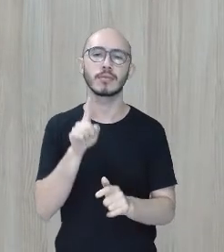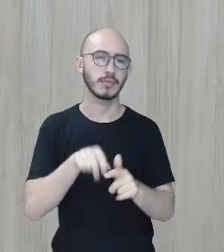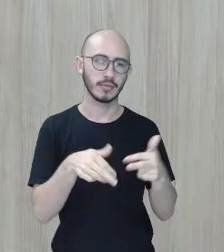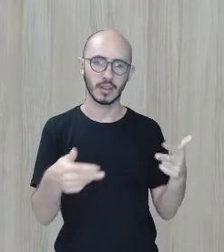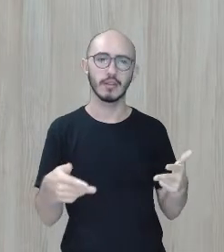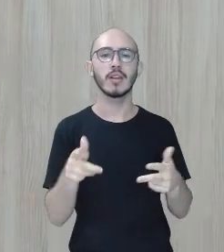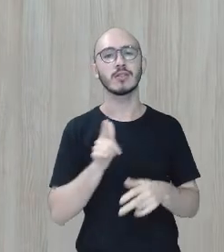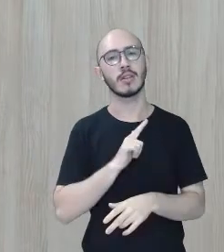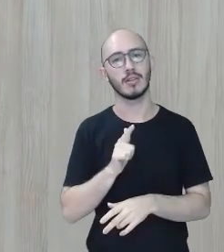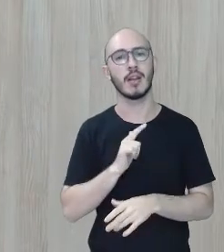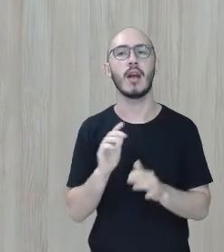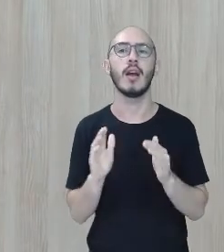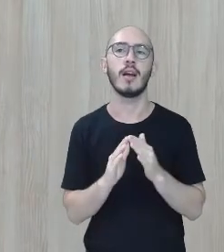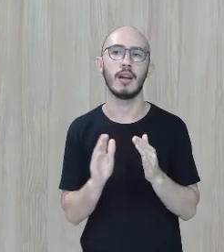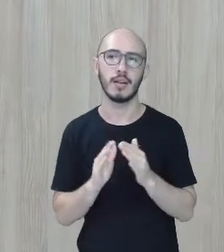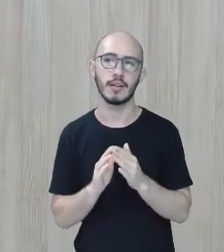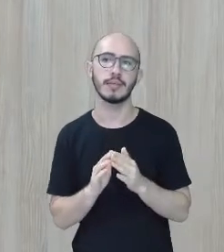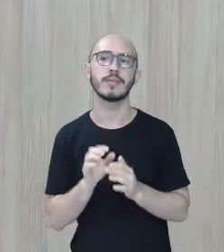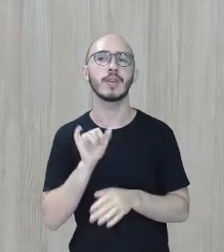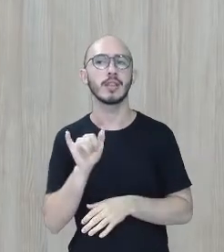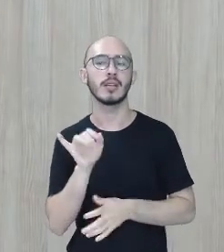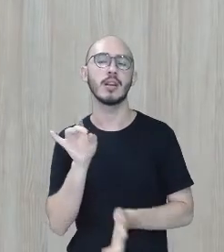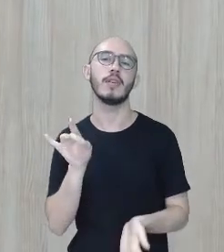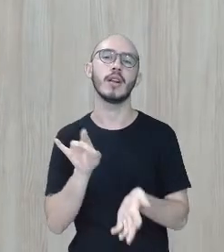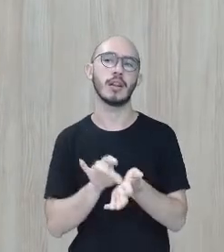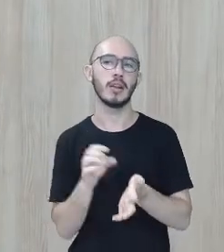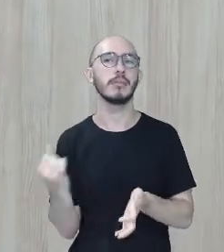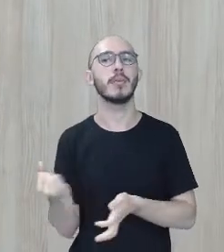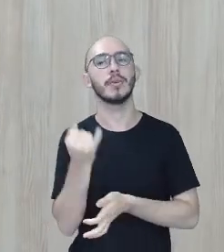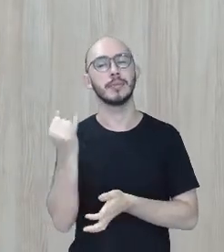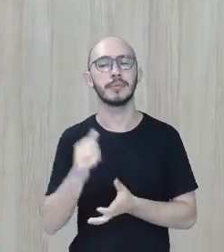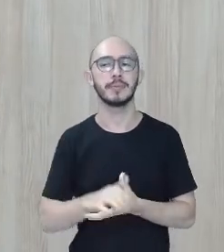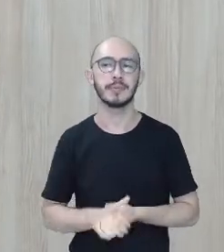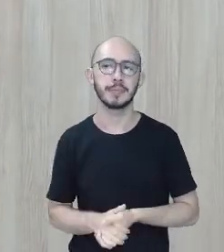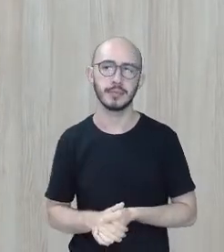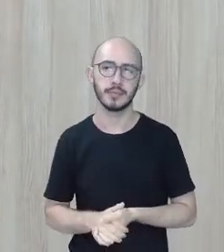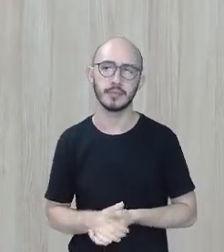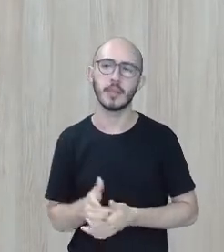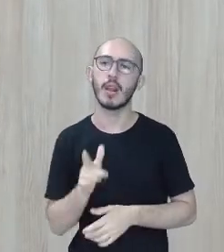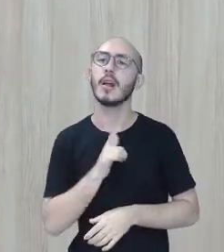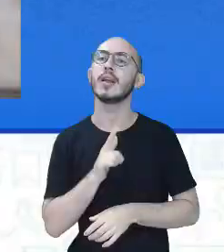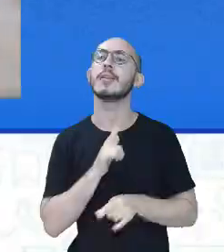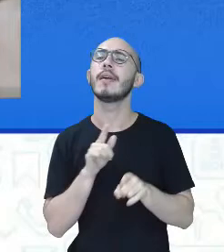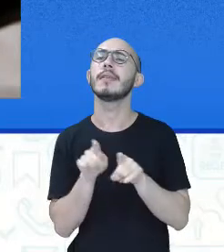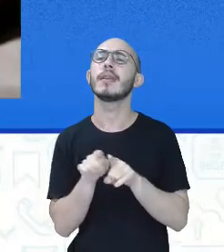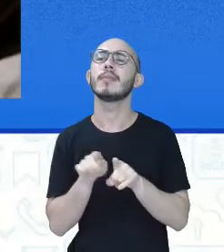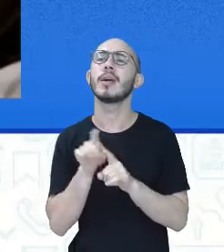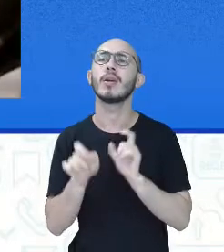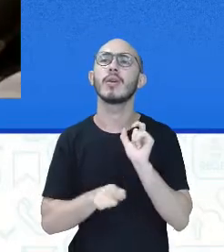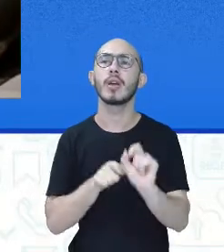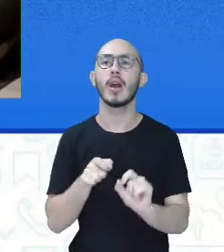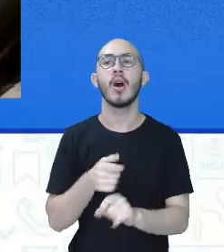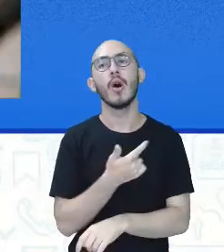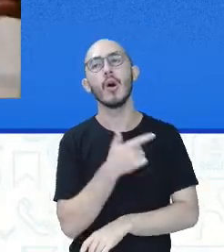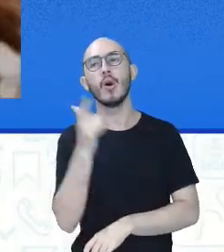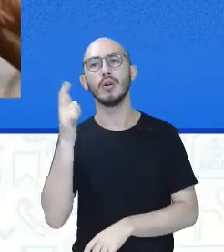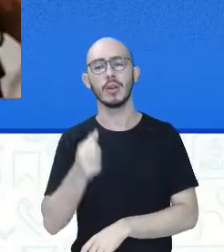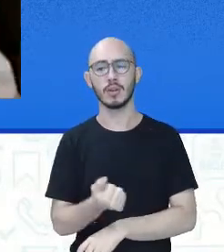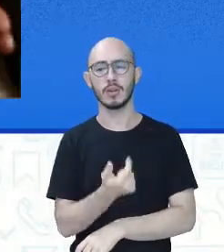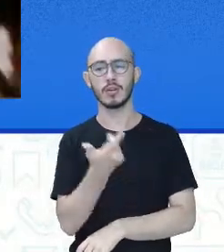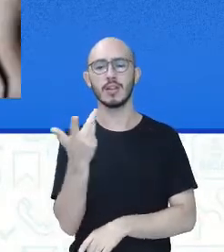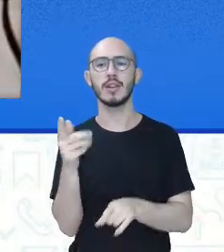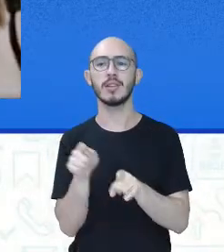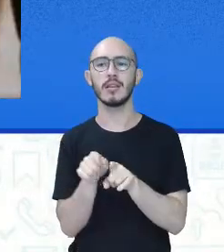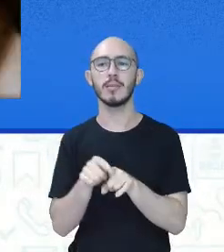eletrodoméstico na sua residência, se realmente é de grande importância. Existem também outras grandezas, nós vimos